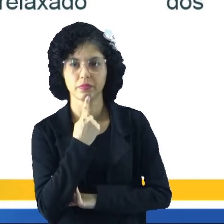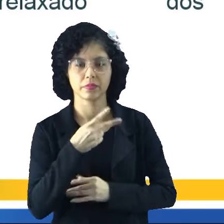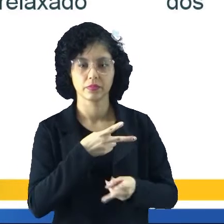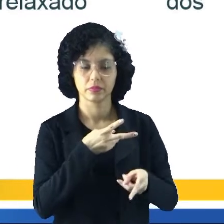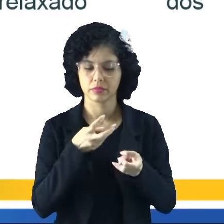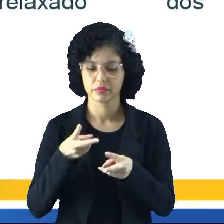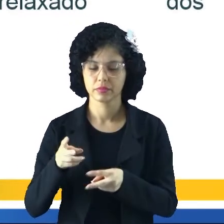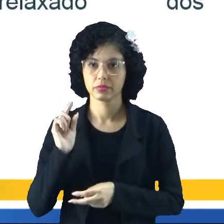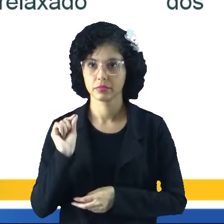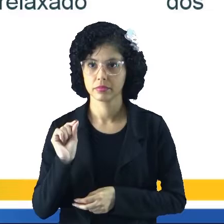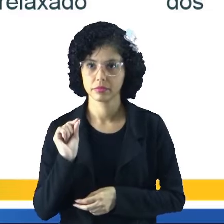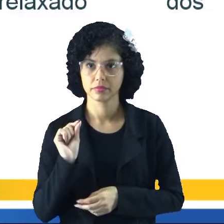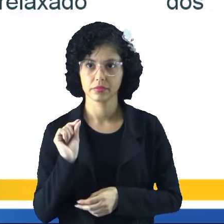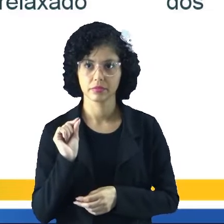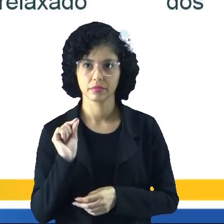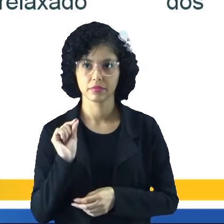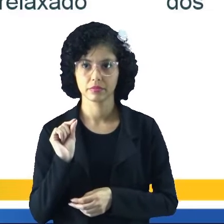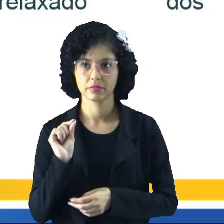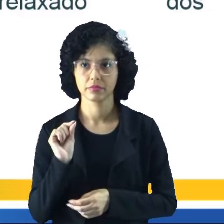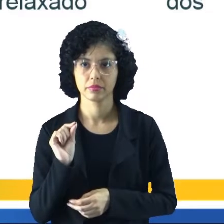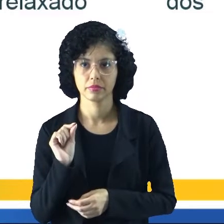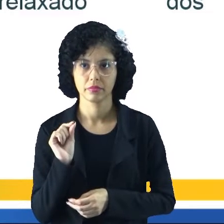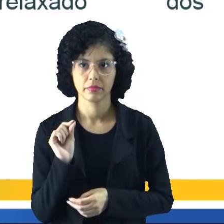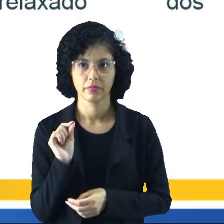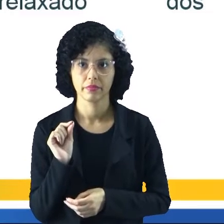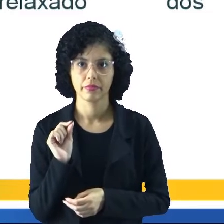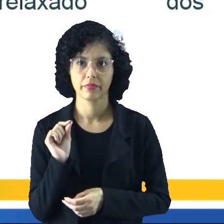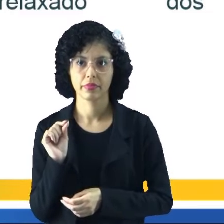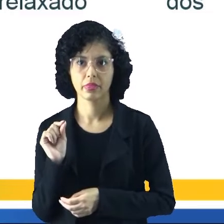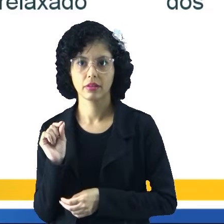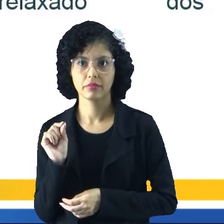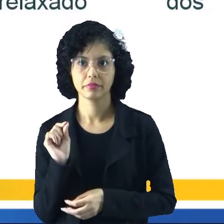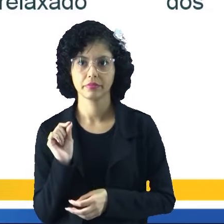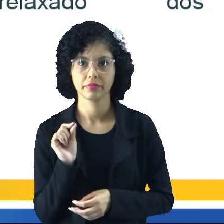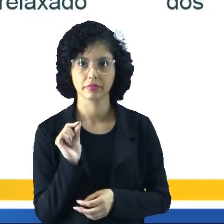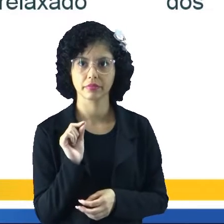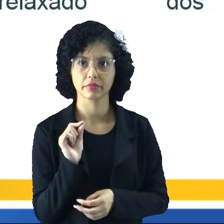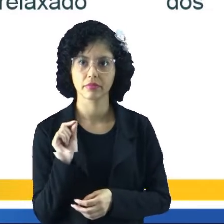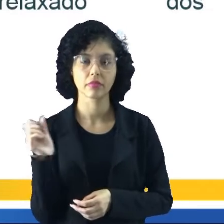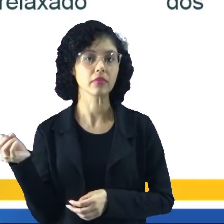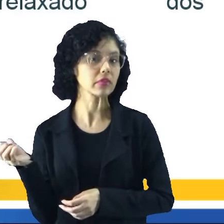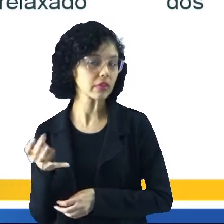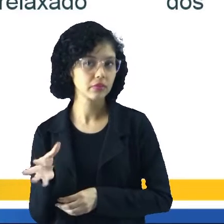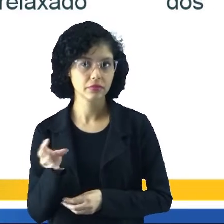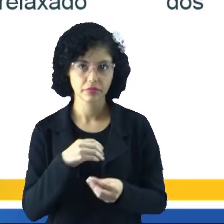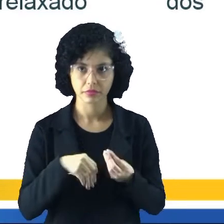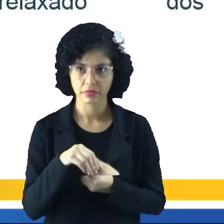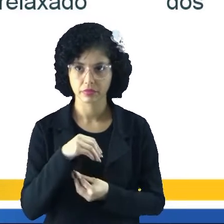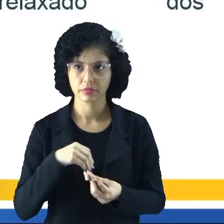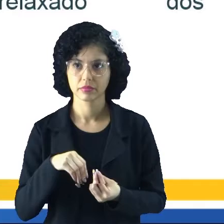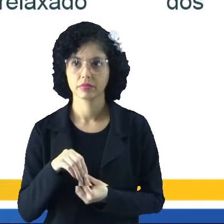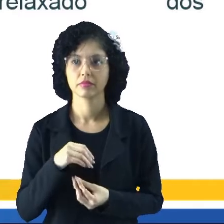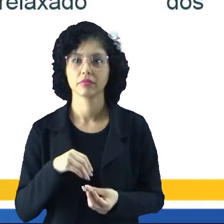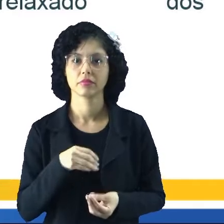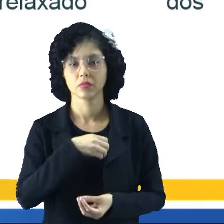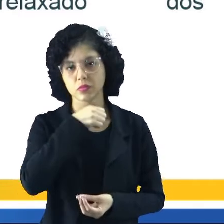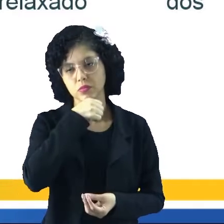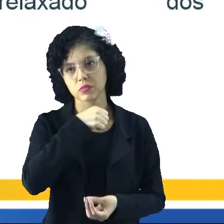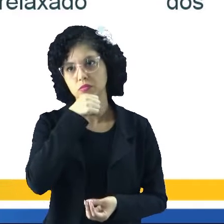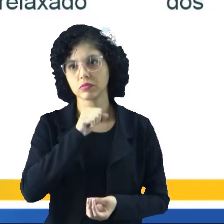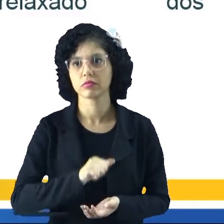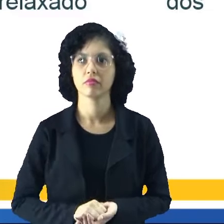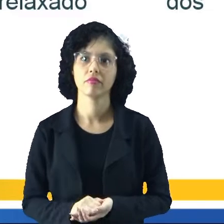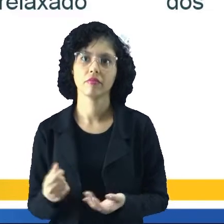que se trata de um cenário, né? Um cenário, ele é o novo misturado com o velho. Então, quando a gente lembra